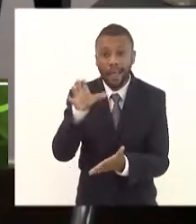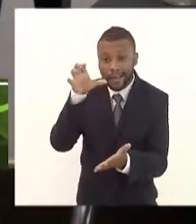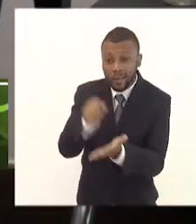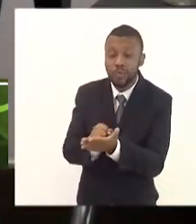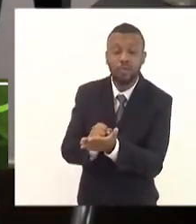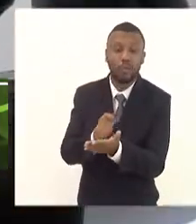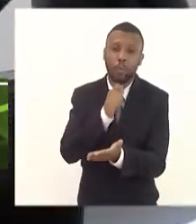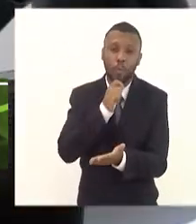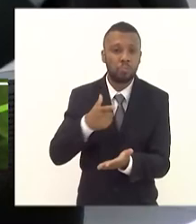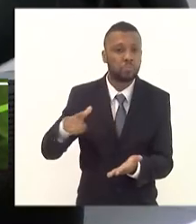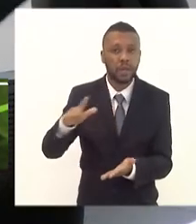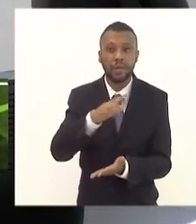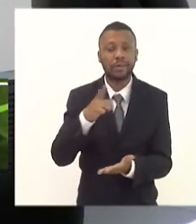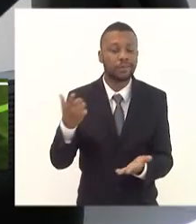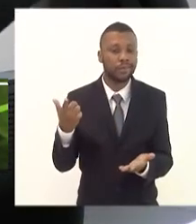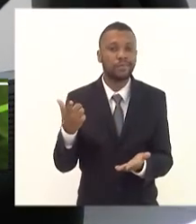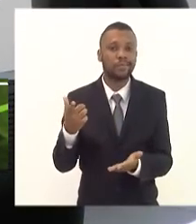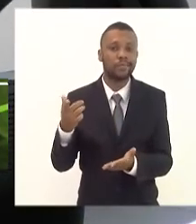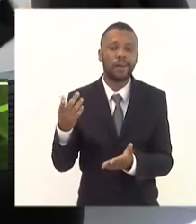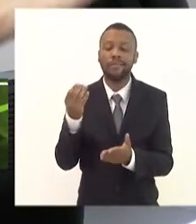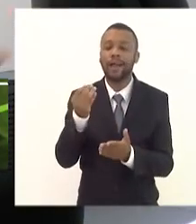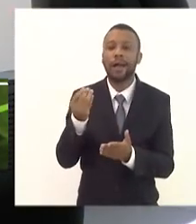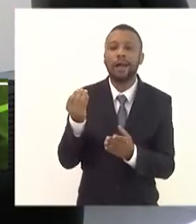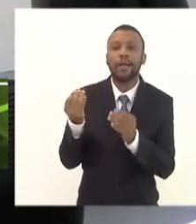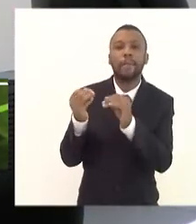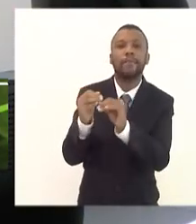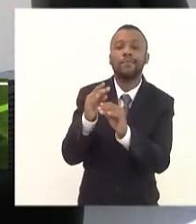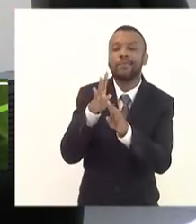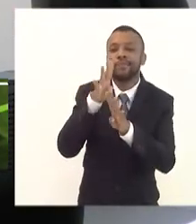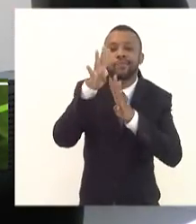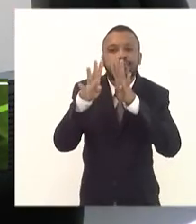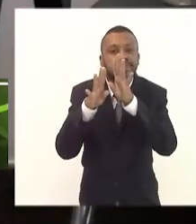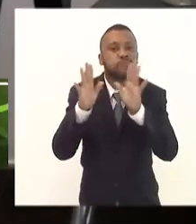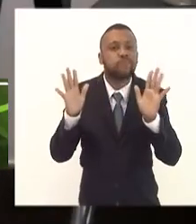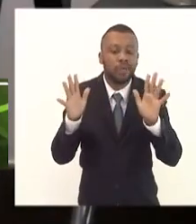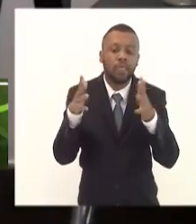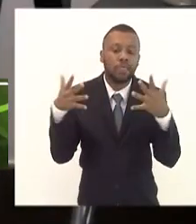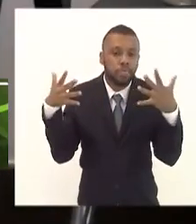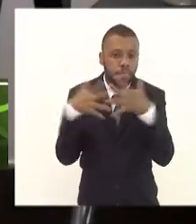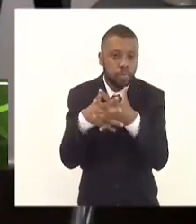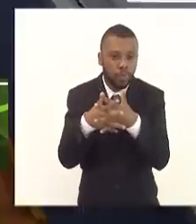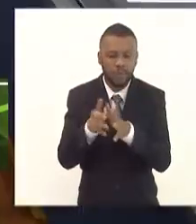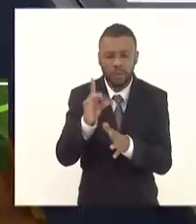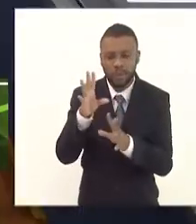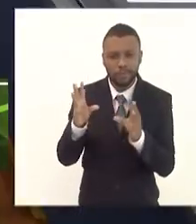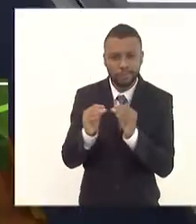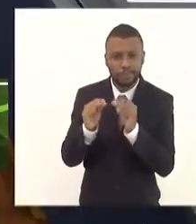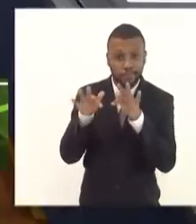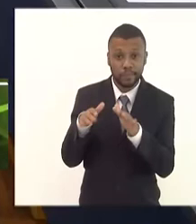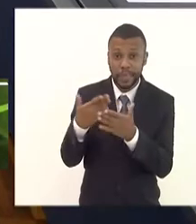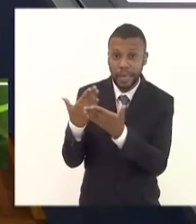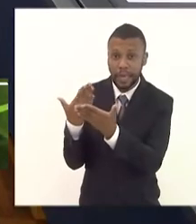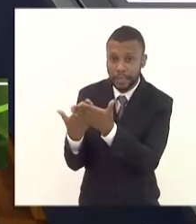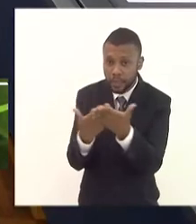número. Inferiu-se. Não tem número. É muito complicado. E só para encerrar, nesses estudos, nós